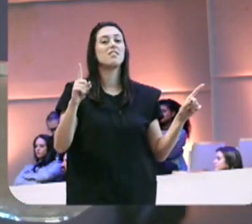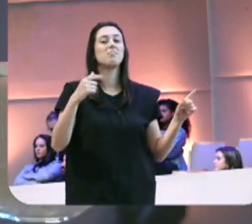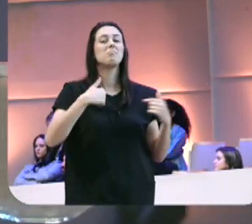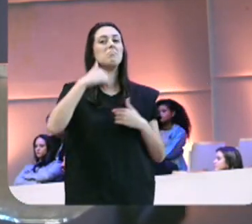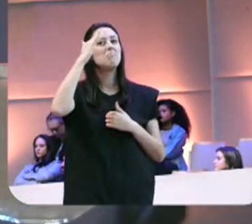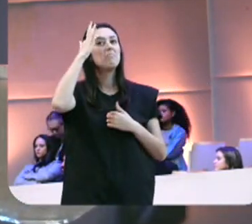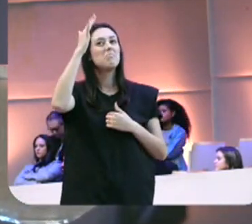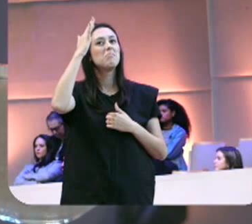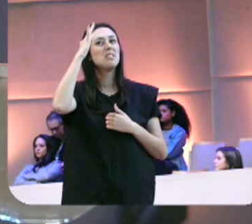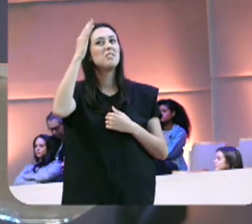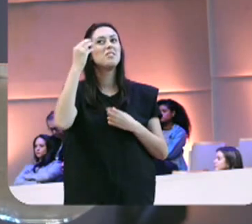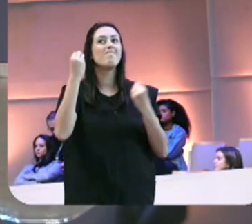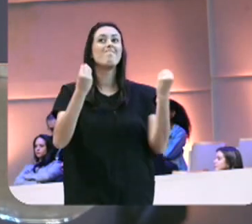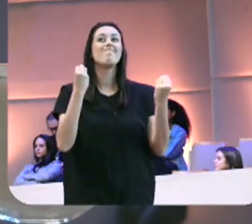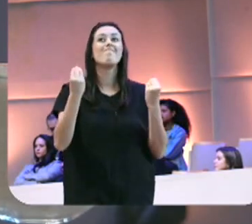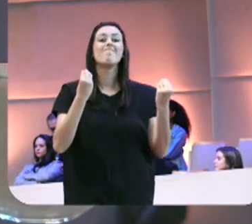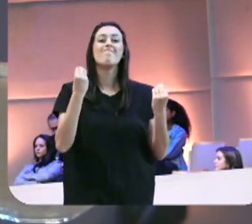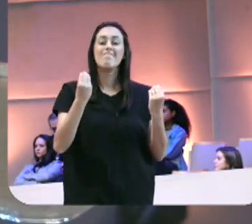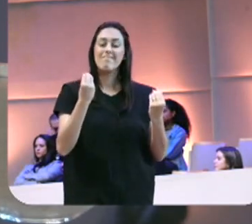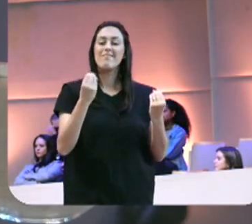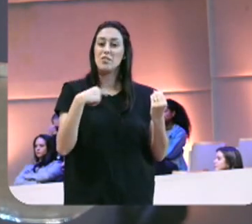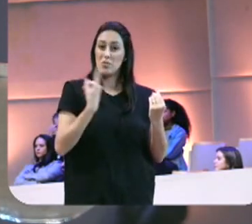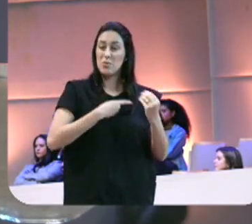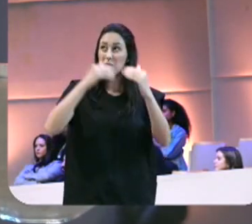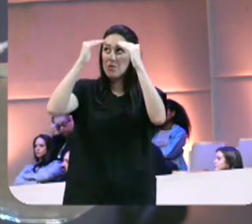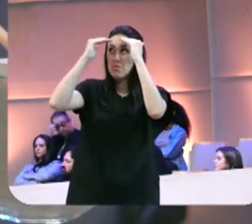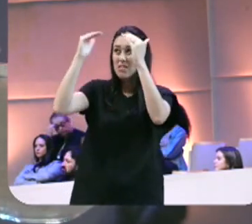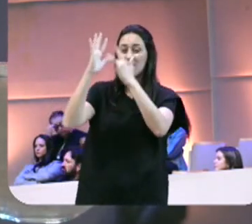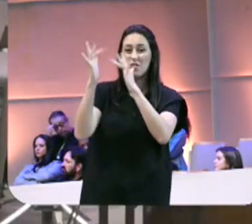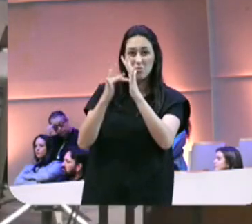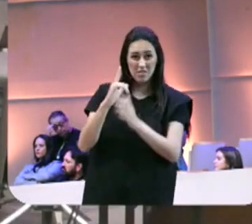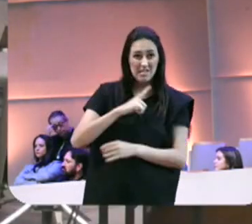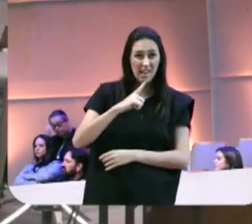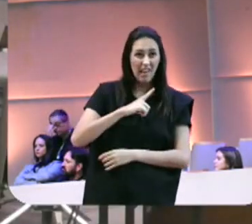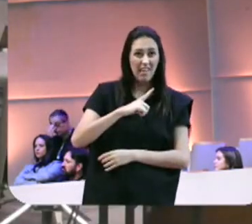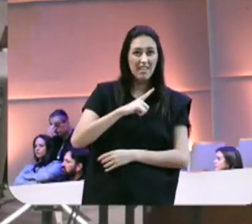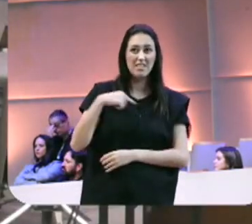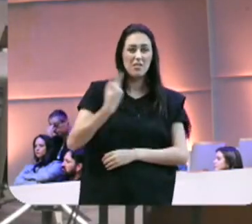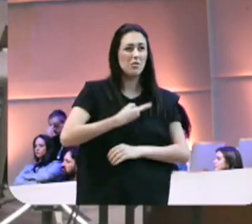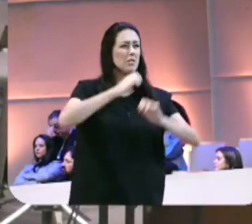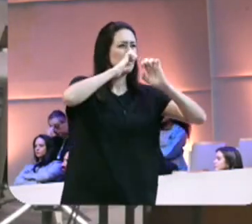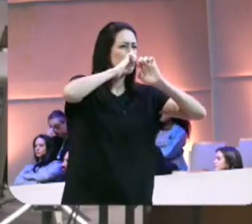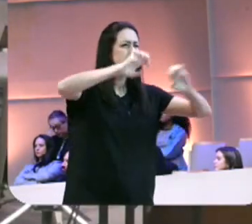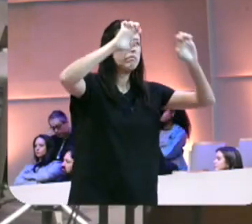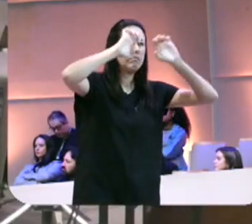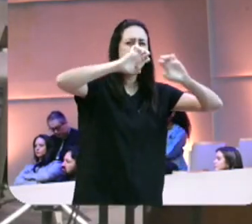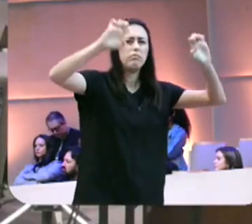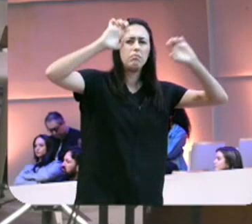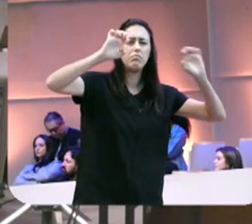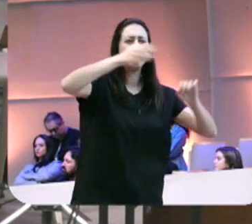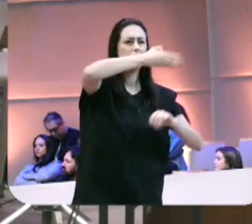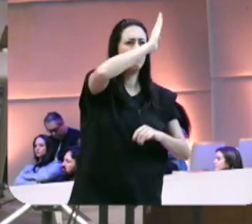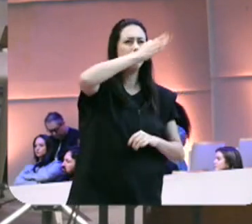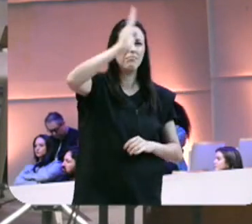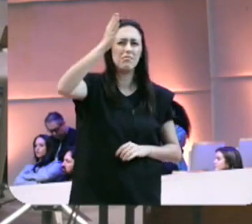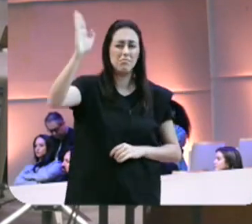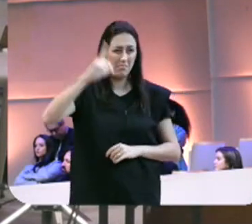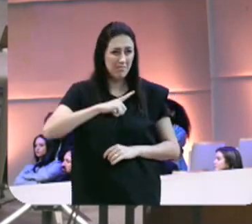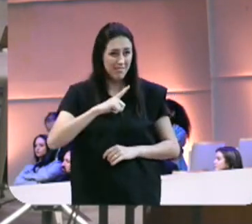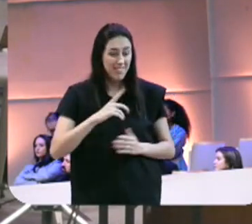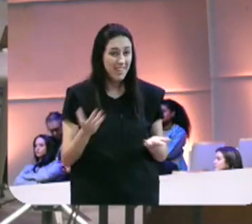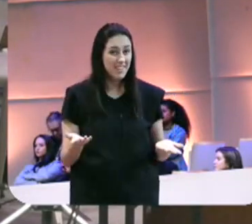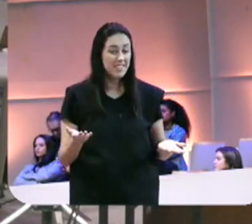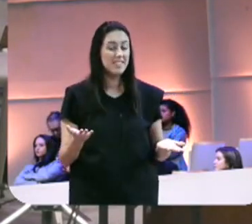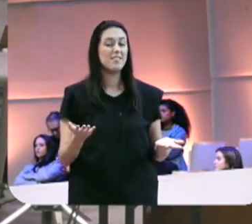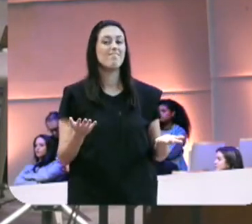que ele deixou por último para nós: ir e fazer discípulos. Tem um outro autor que eu estava lendo sobre esse